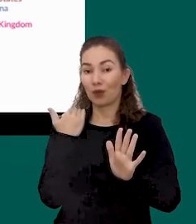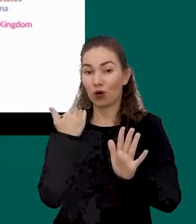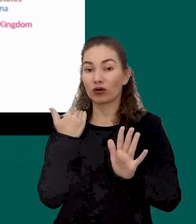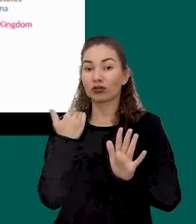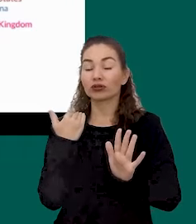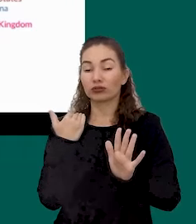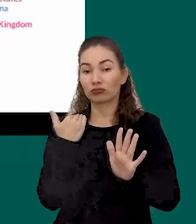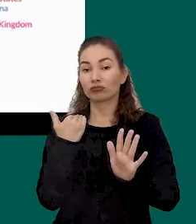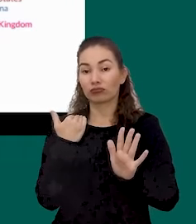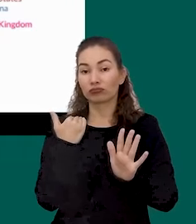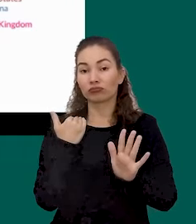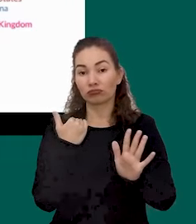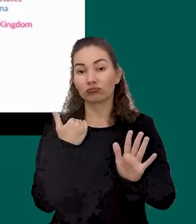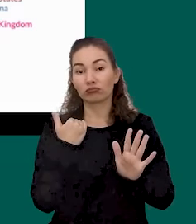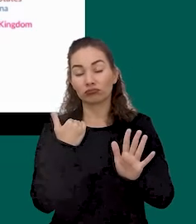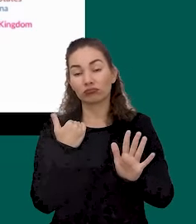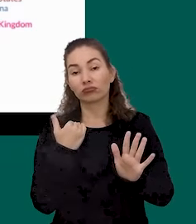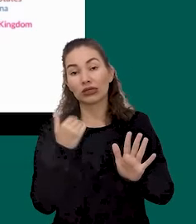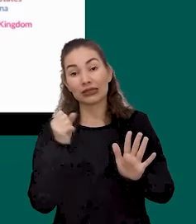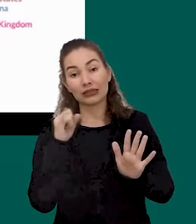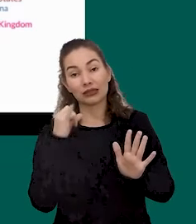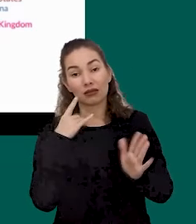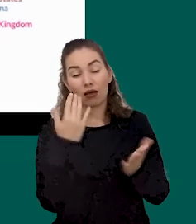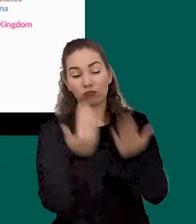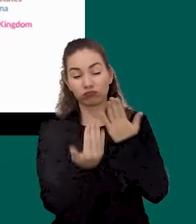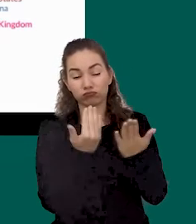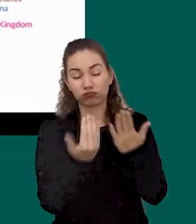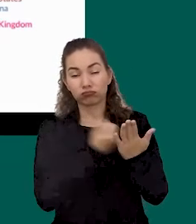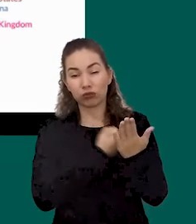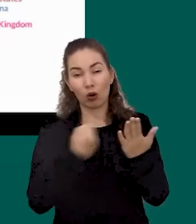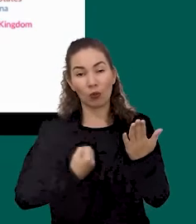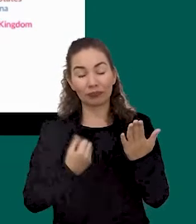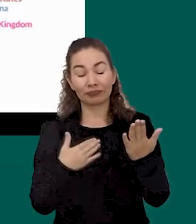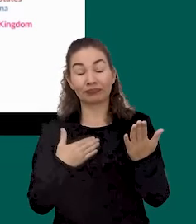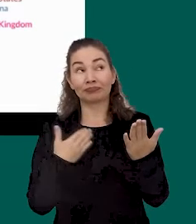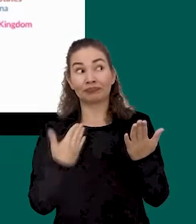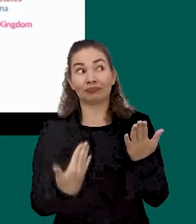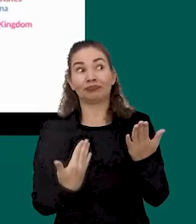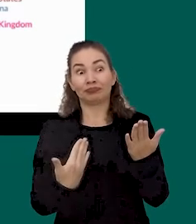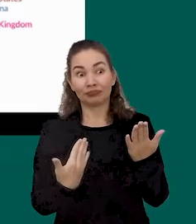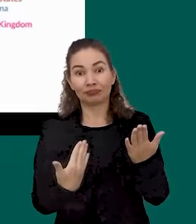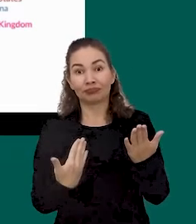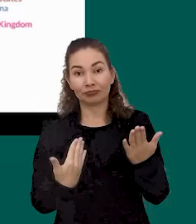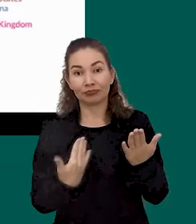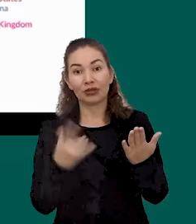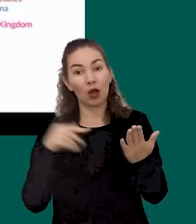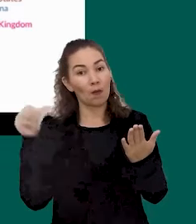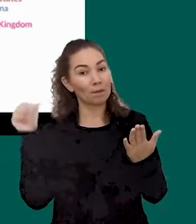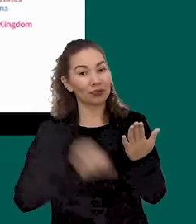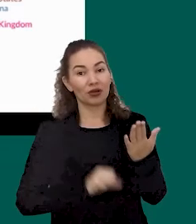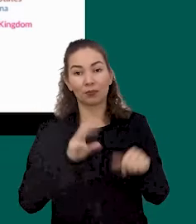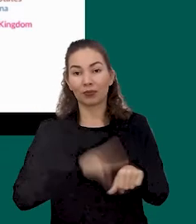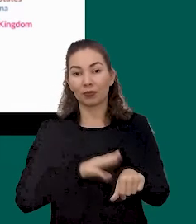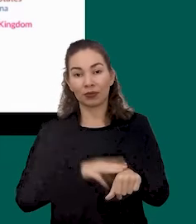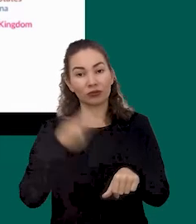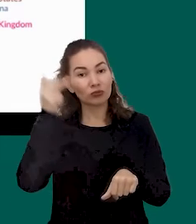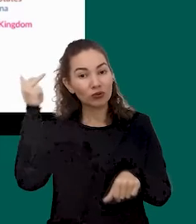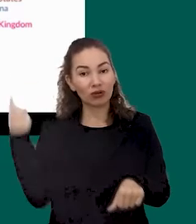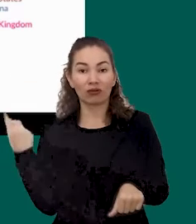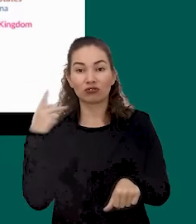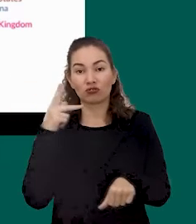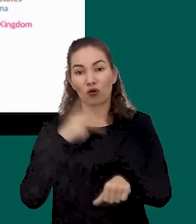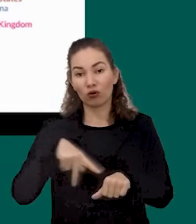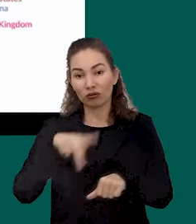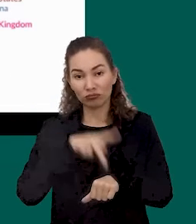de pessoas, né? A gente tem observado esse fenômeno pavoroso, sem dúvidas, é o pior momento da nossa história, né?